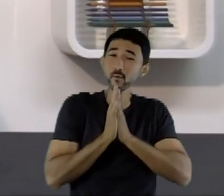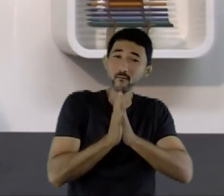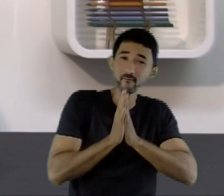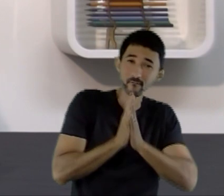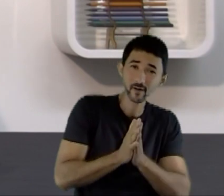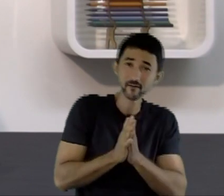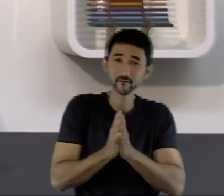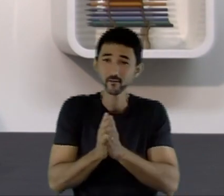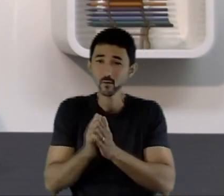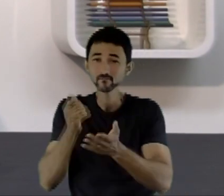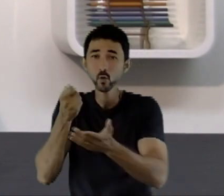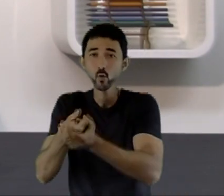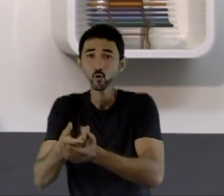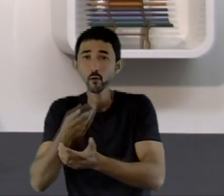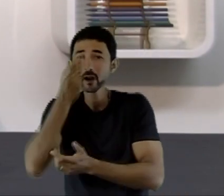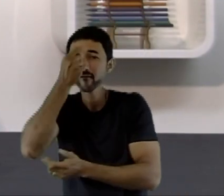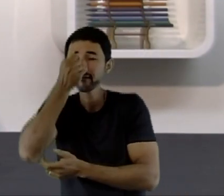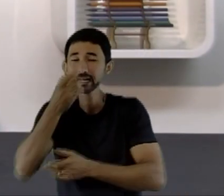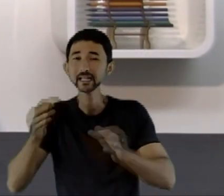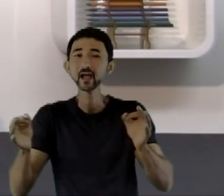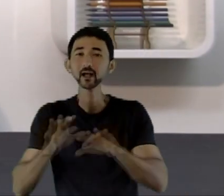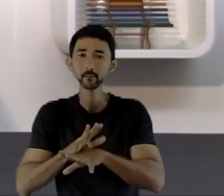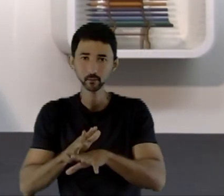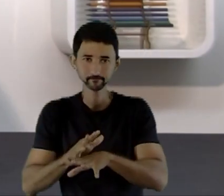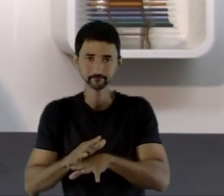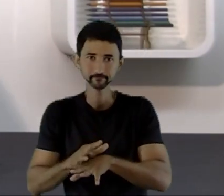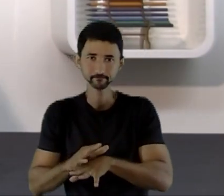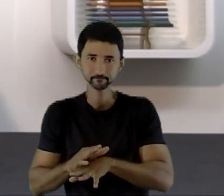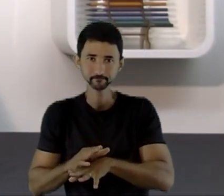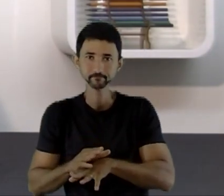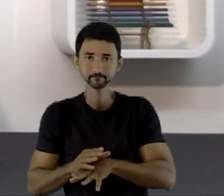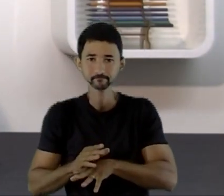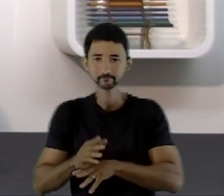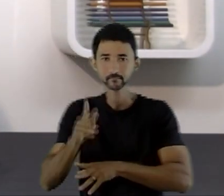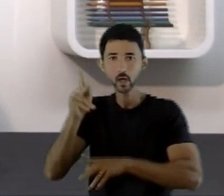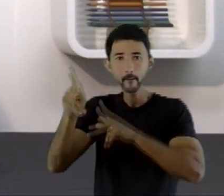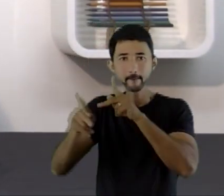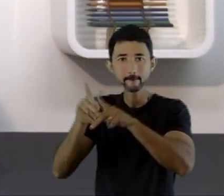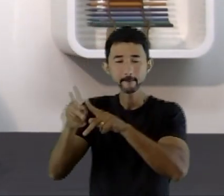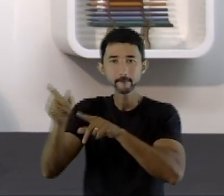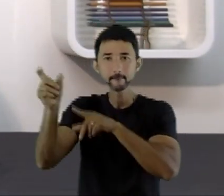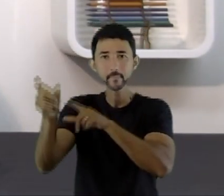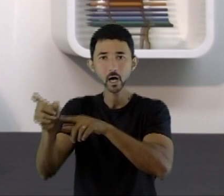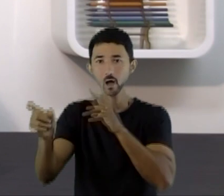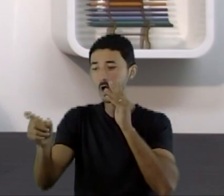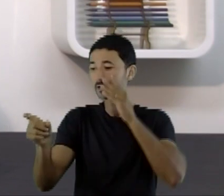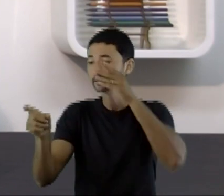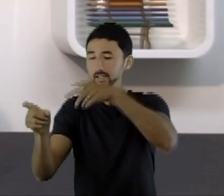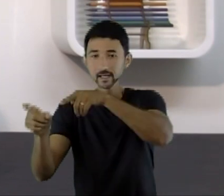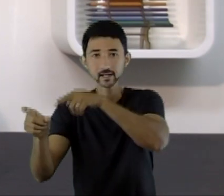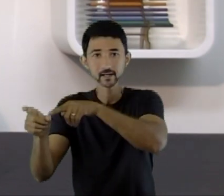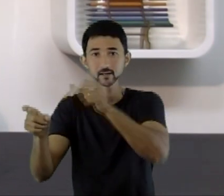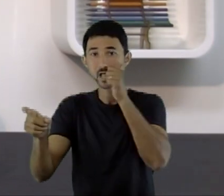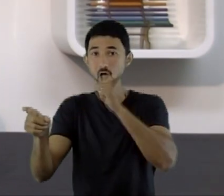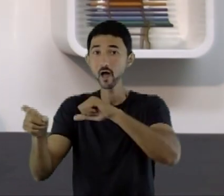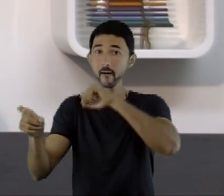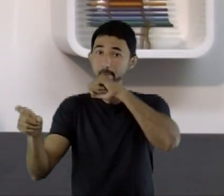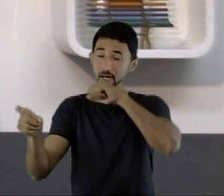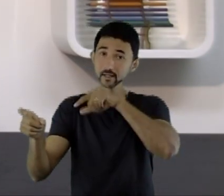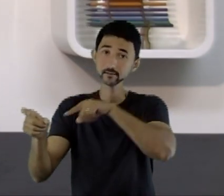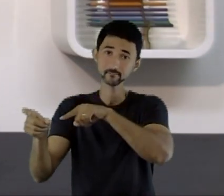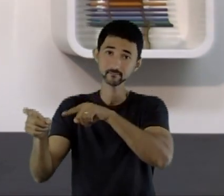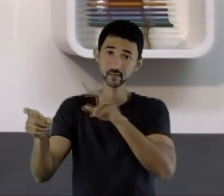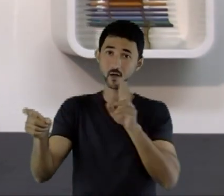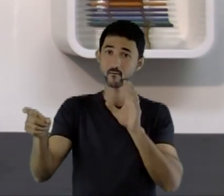favor, traz farinha que acabou. Ou seja, o seu público-alvo, ele também acaba